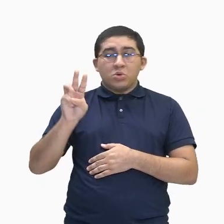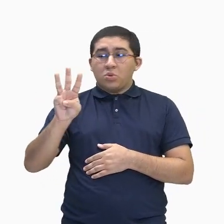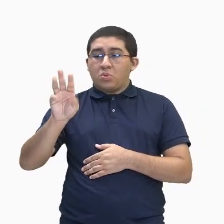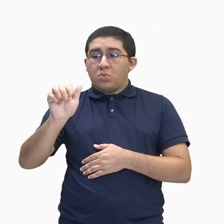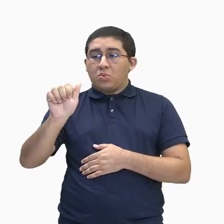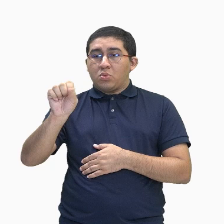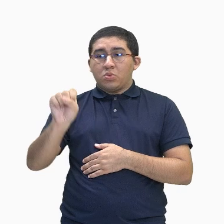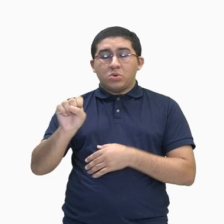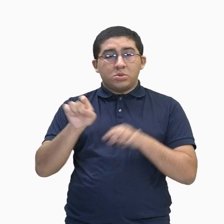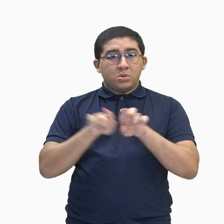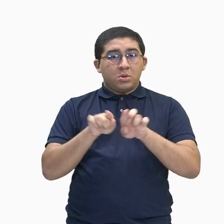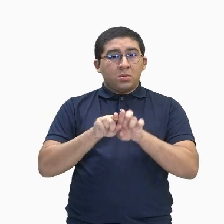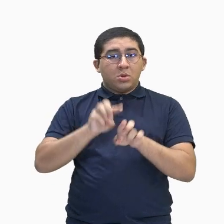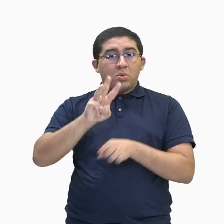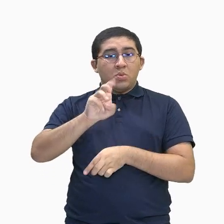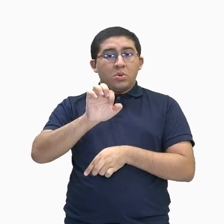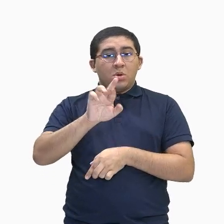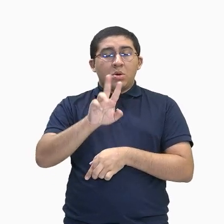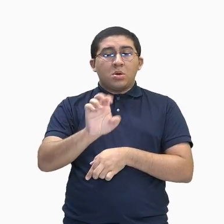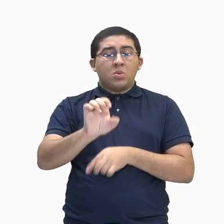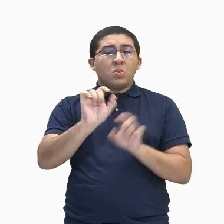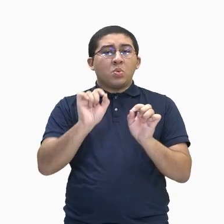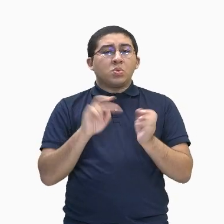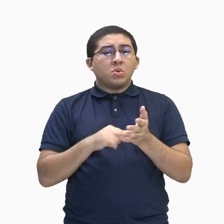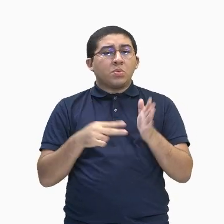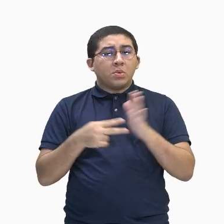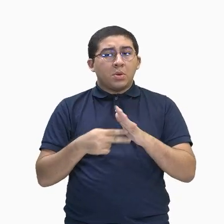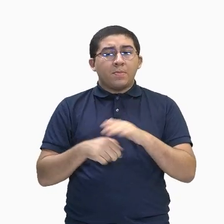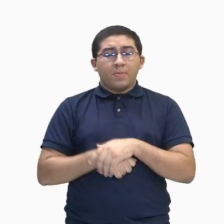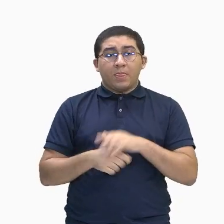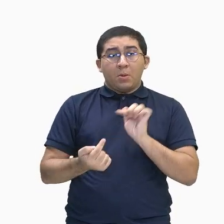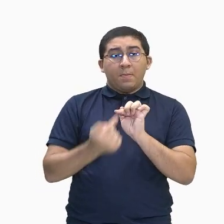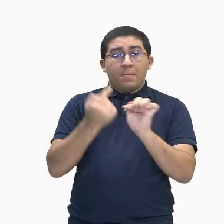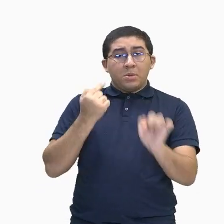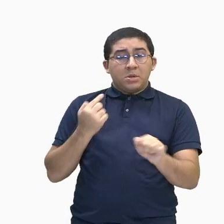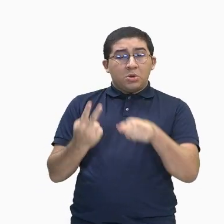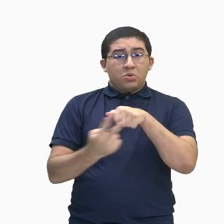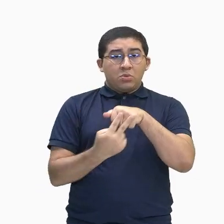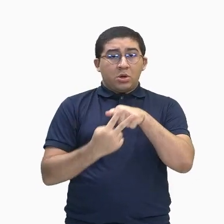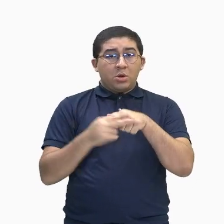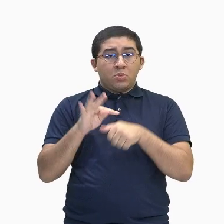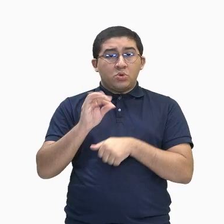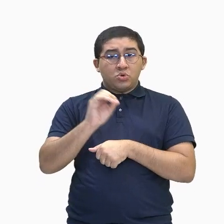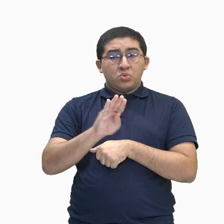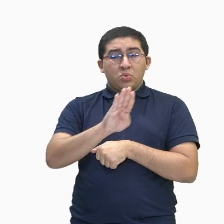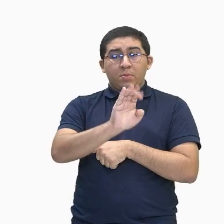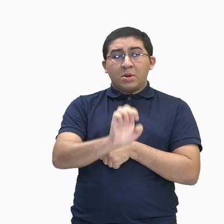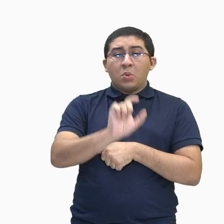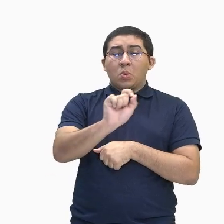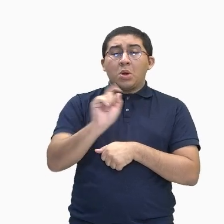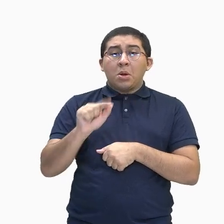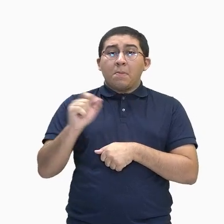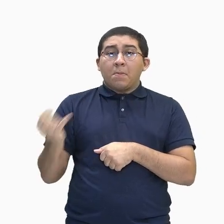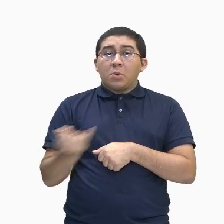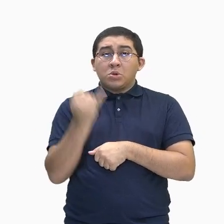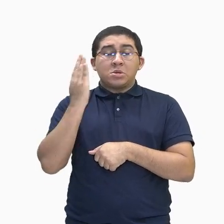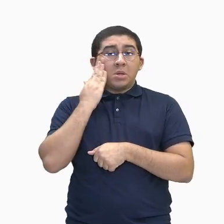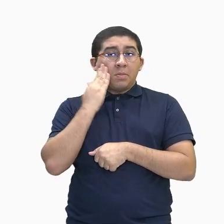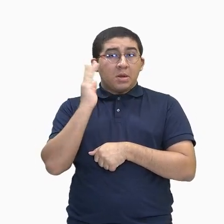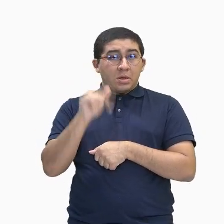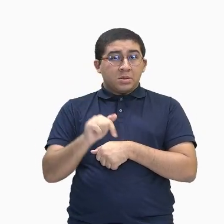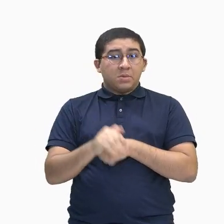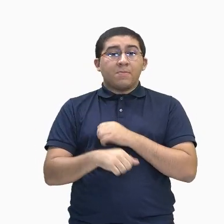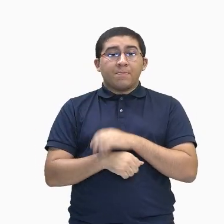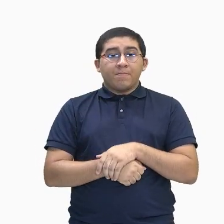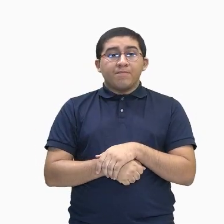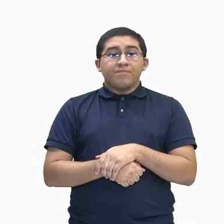que eu falei para vocês ainda há pouco? É o passado do to be. O que é importante saber sobre was e were? Was, ele